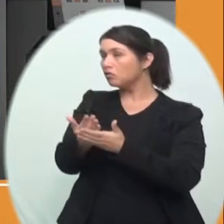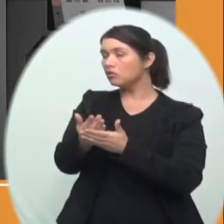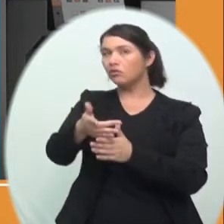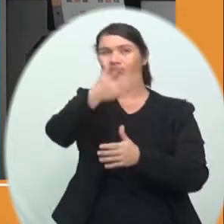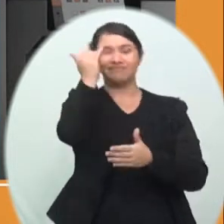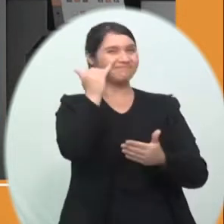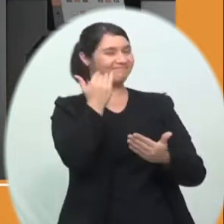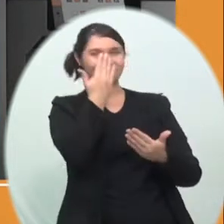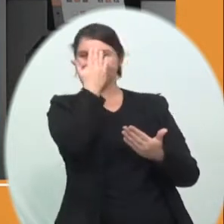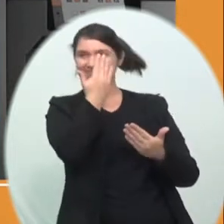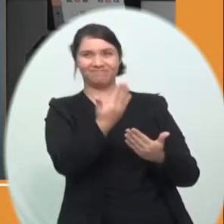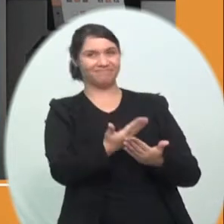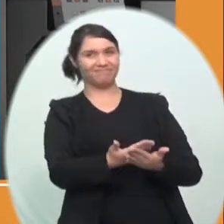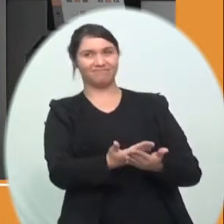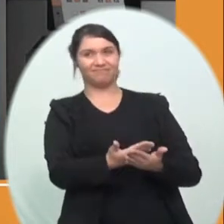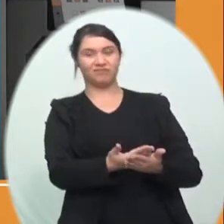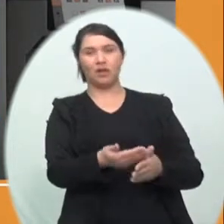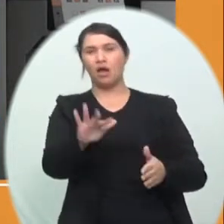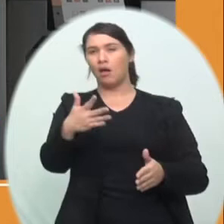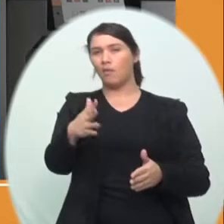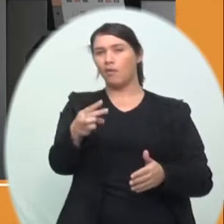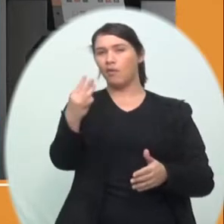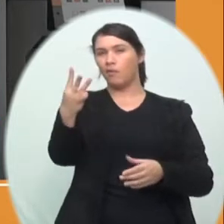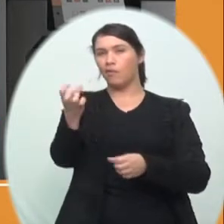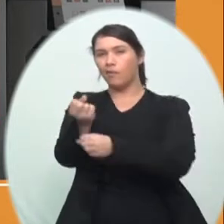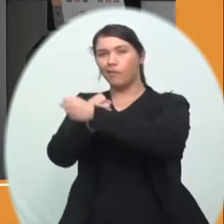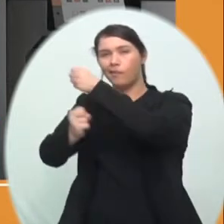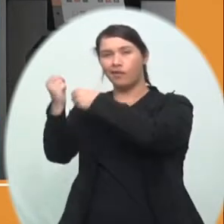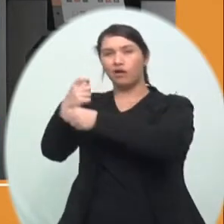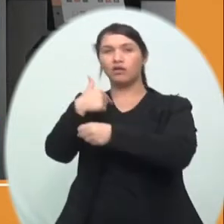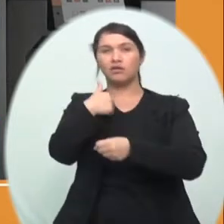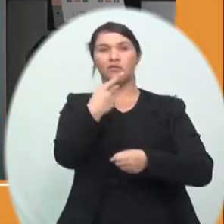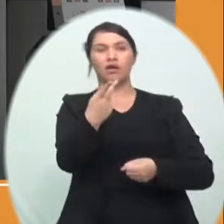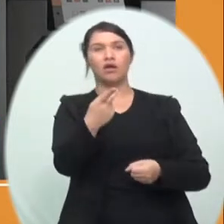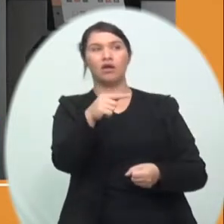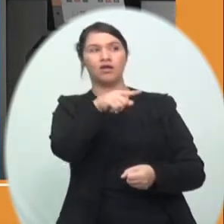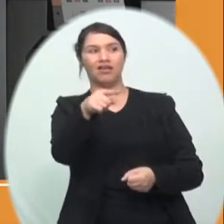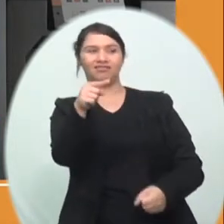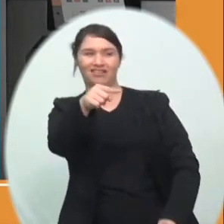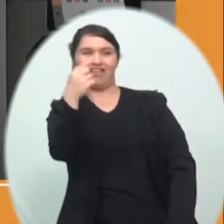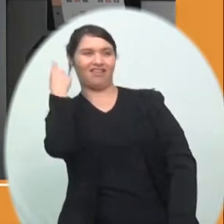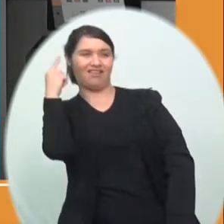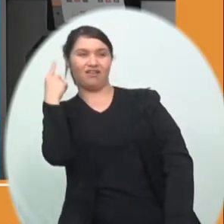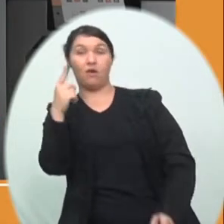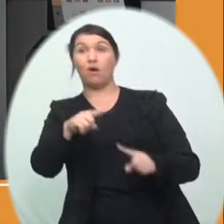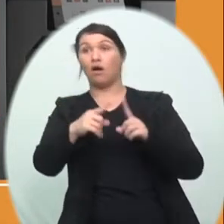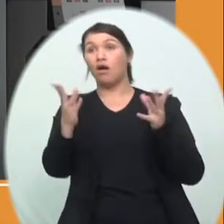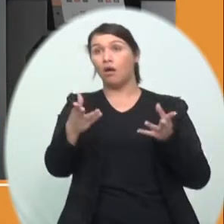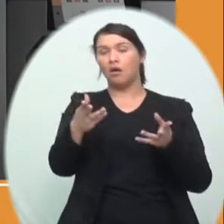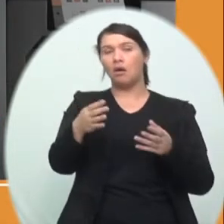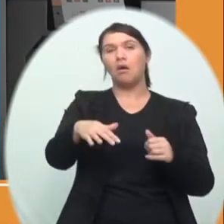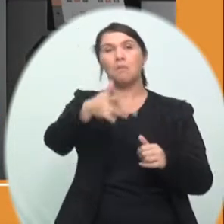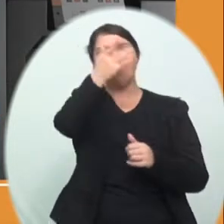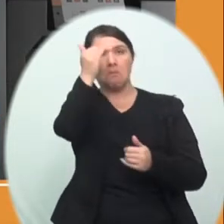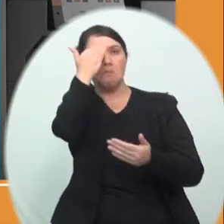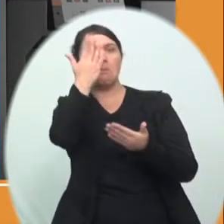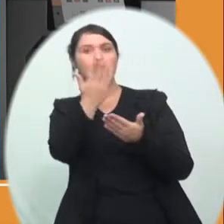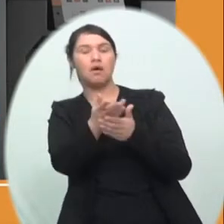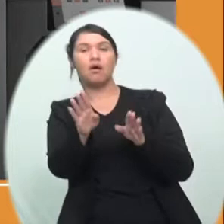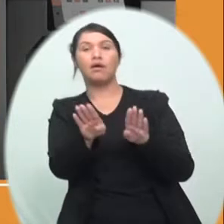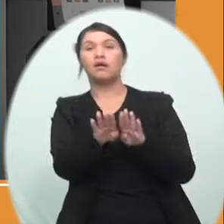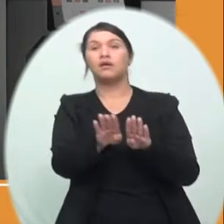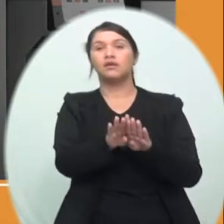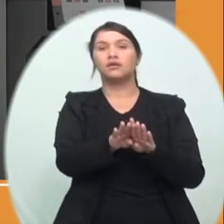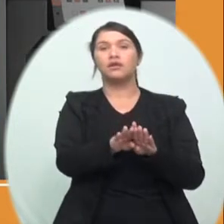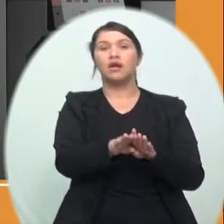eu dissesse isso há 3 anos, você está louco. Mas já está aí. É, os carros autômatos não vão precisar mais.